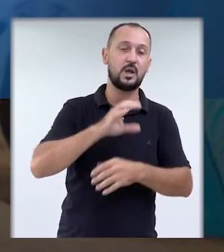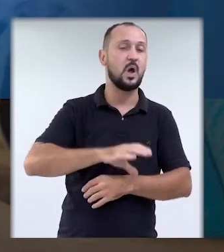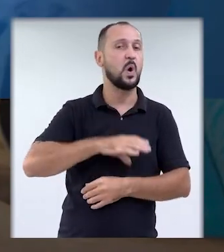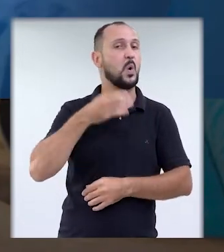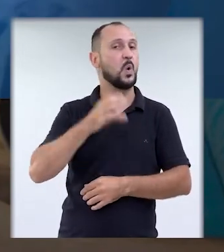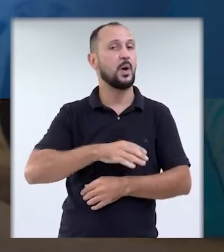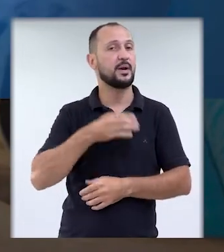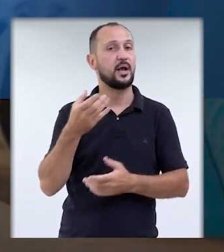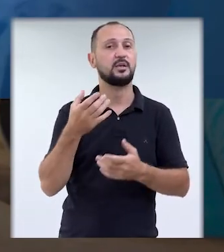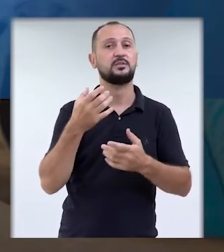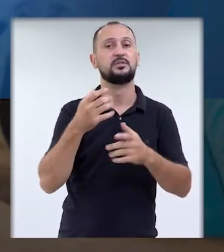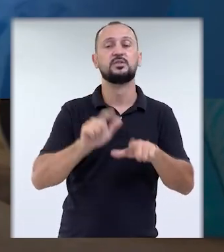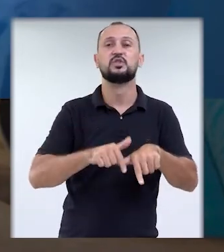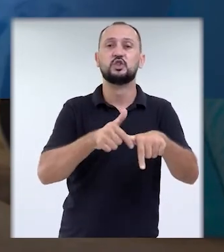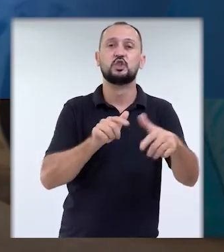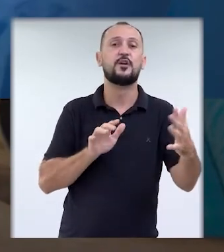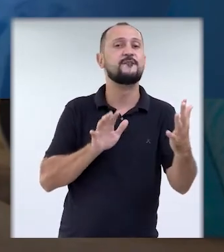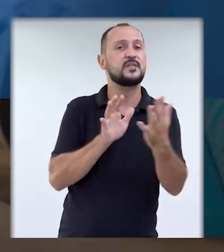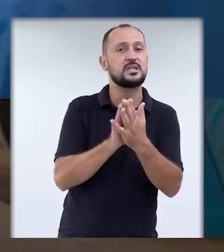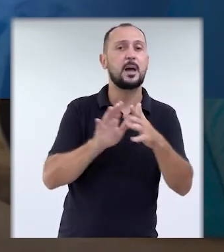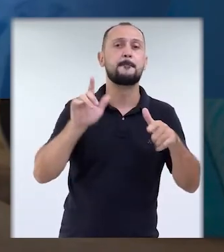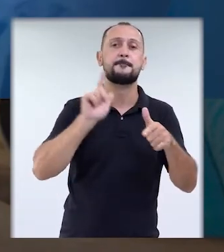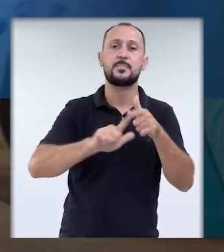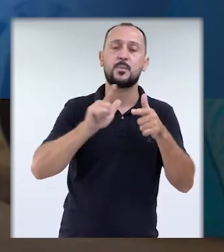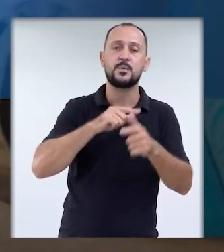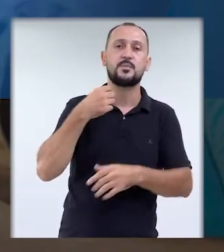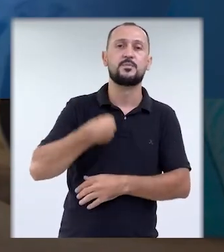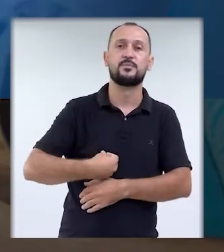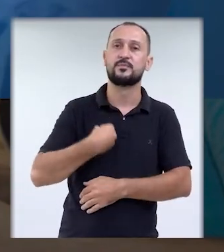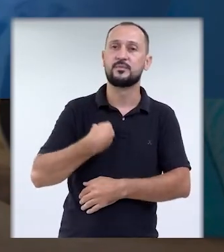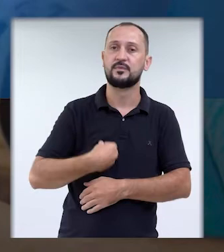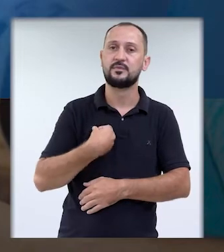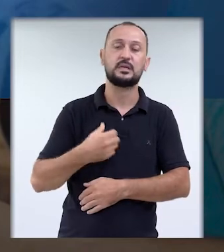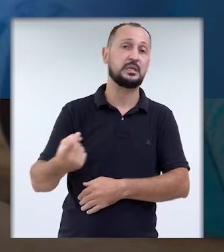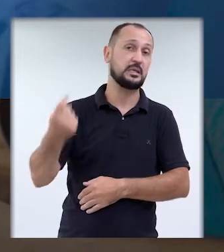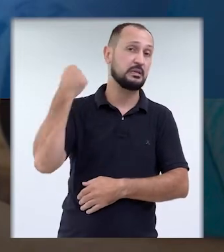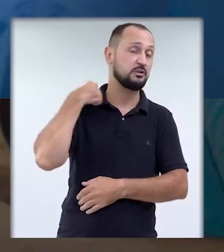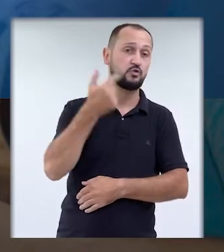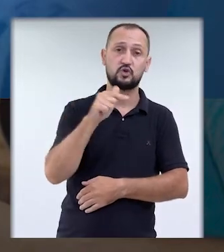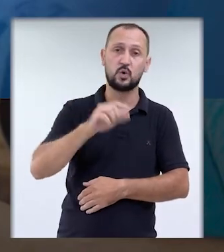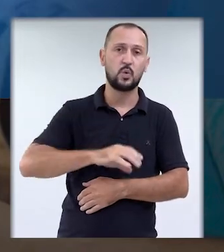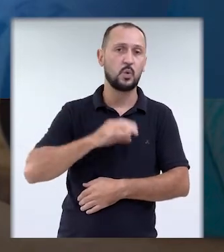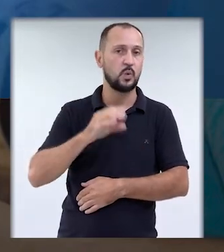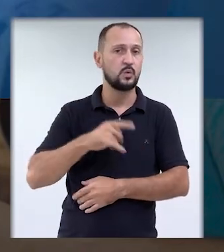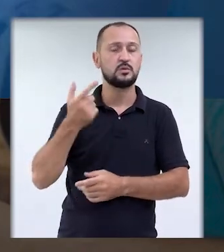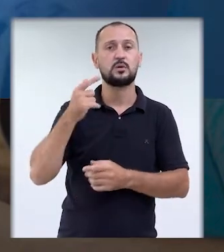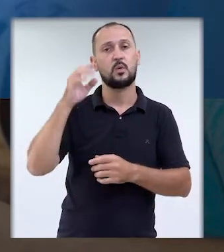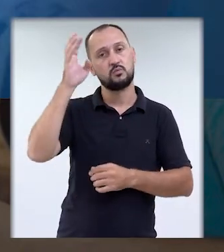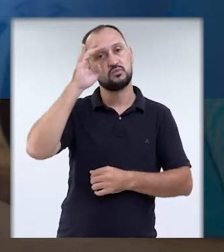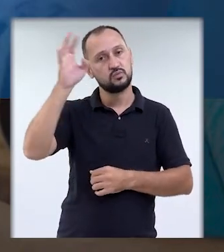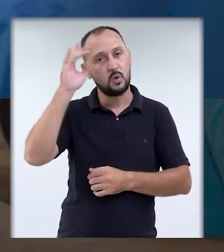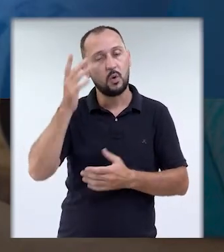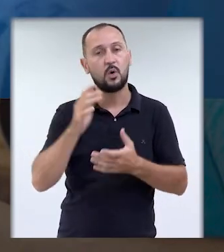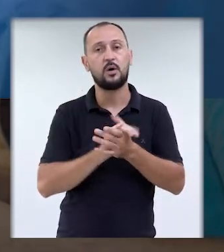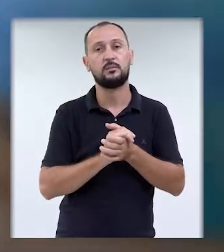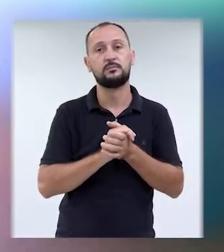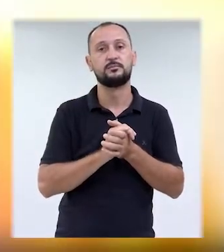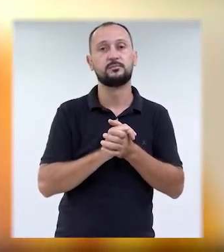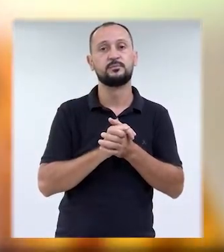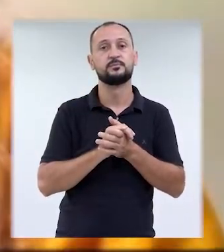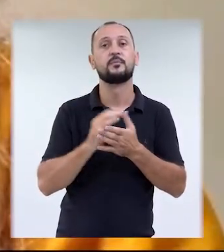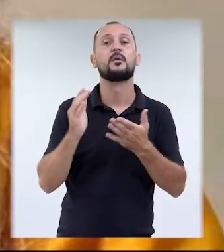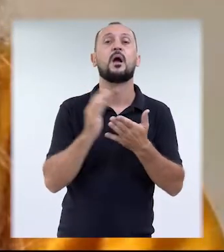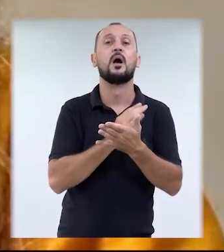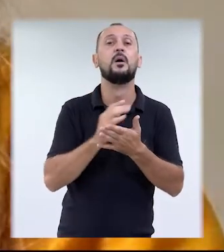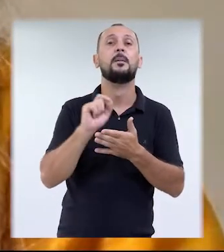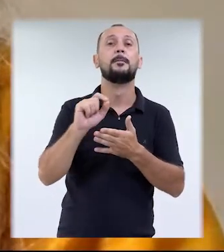ter mais coragem de enfrentar coisas da vida delas que elas não estavam tendo coragem, como um sonho, né? Alguma